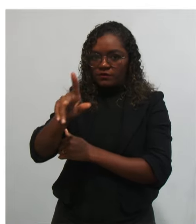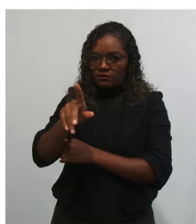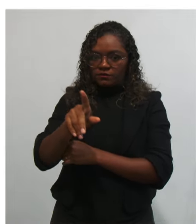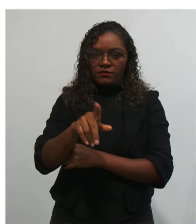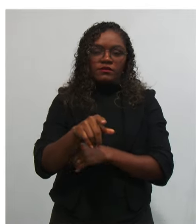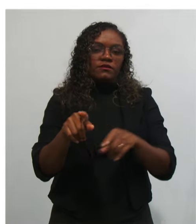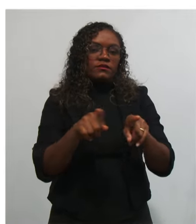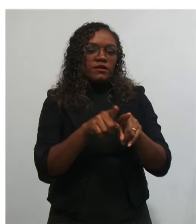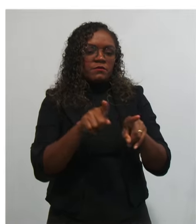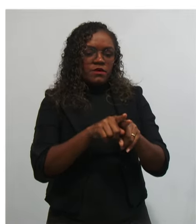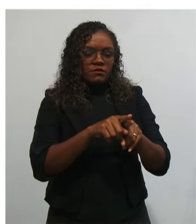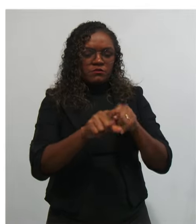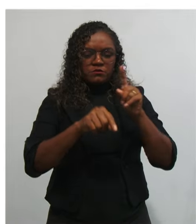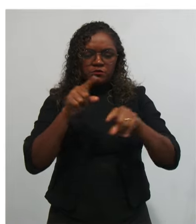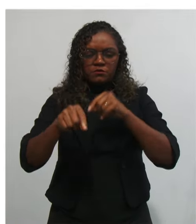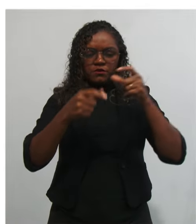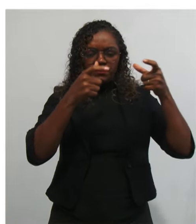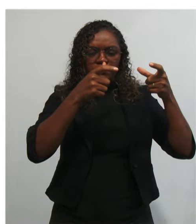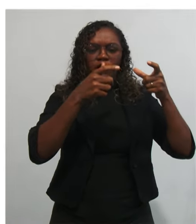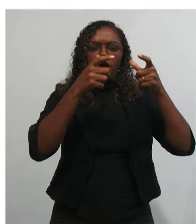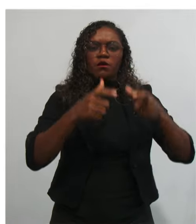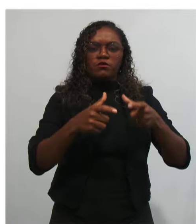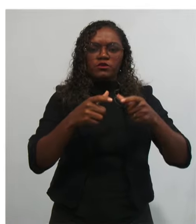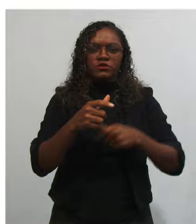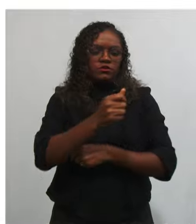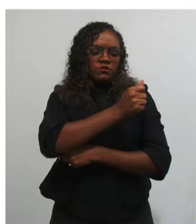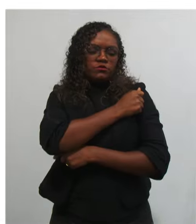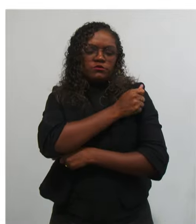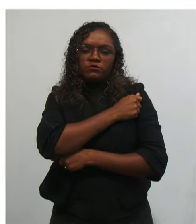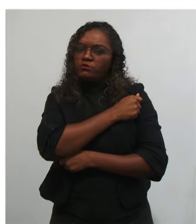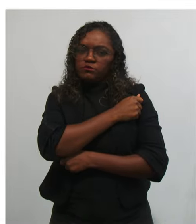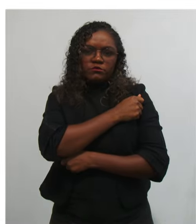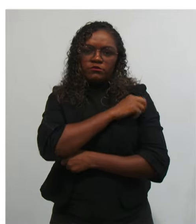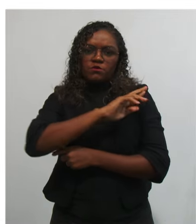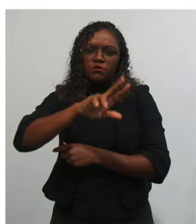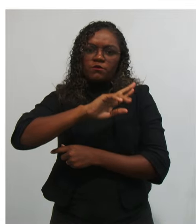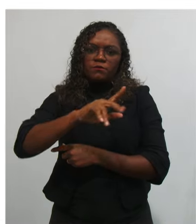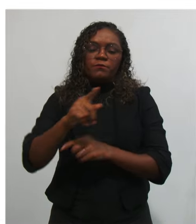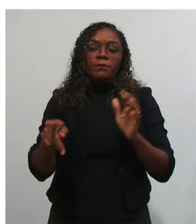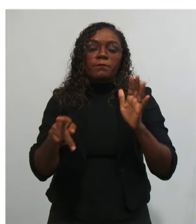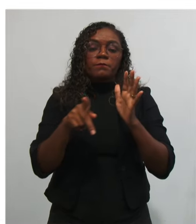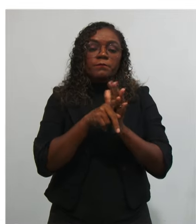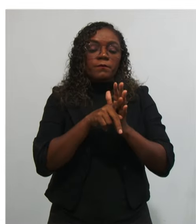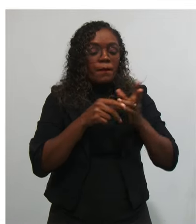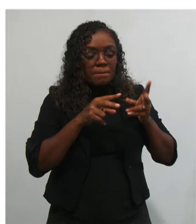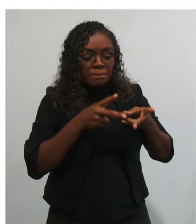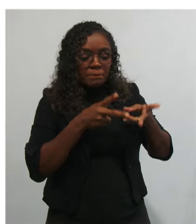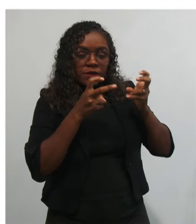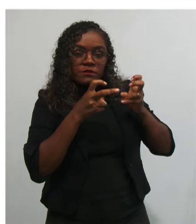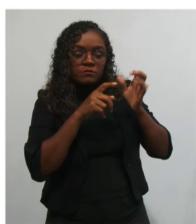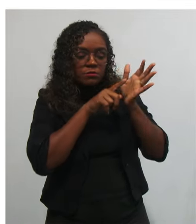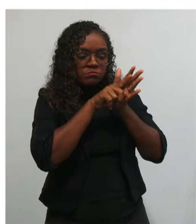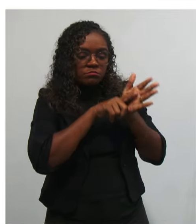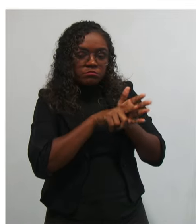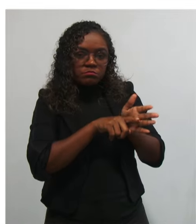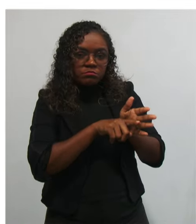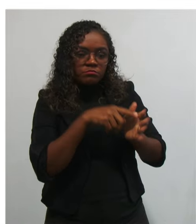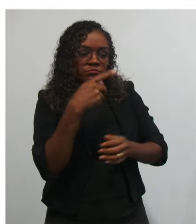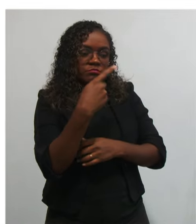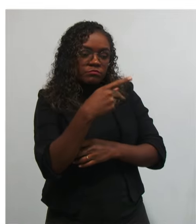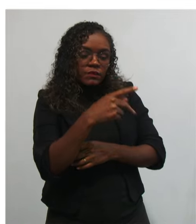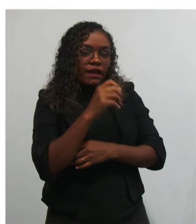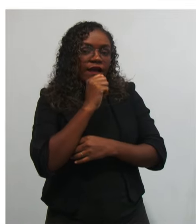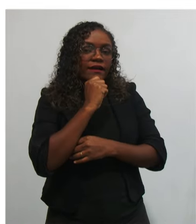classificar alunos O que é então avaliar avaliar é diagnosticar o que ainda não foi